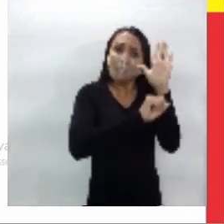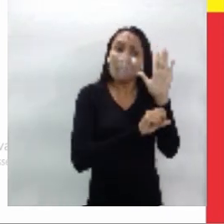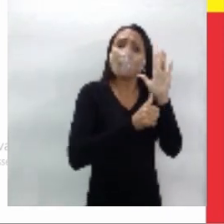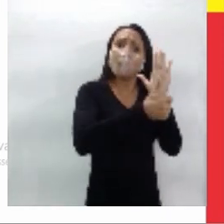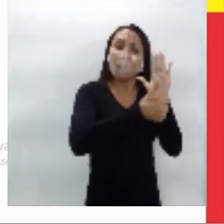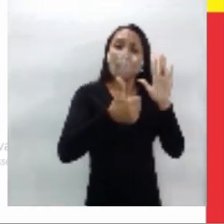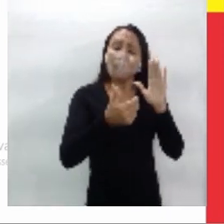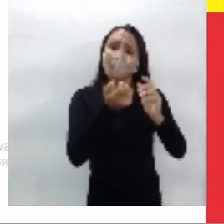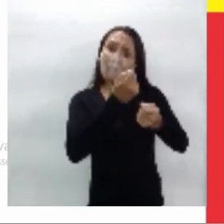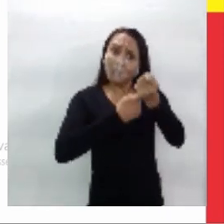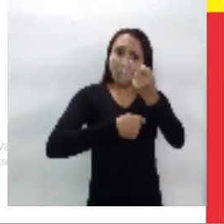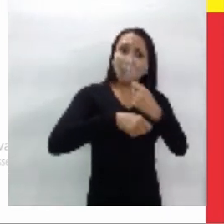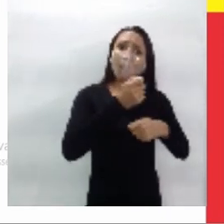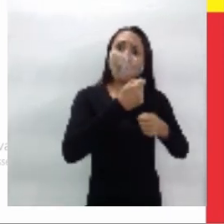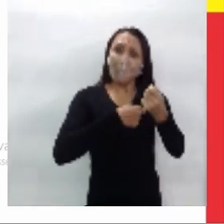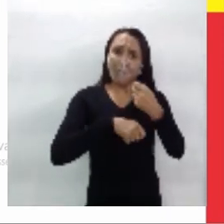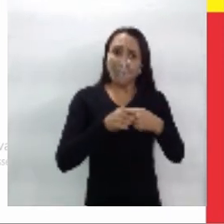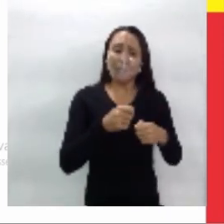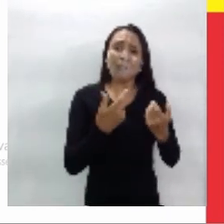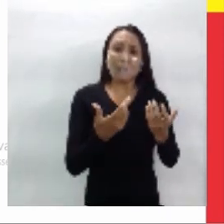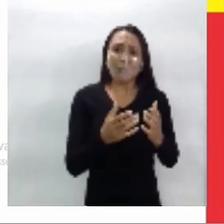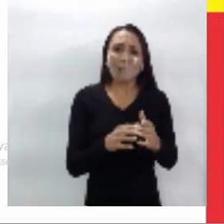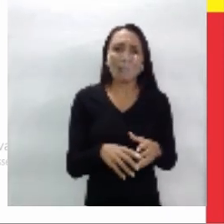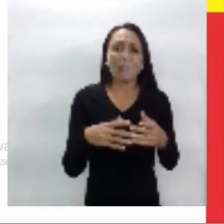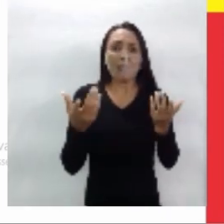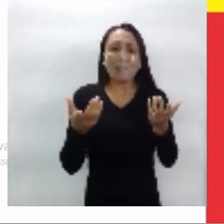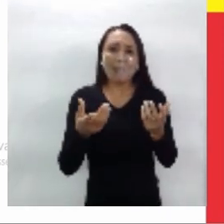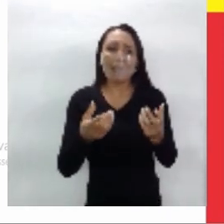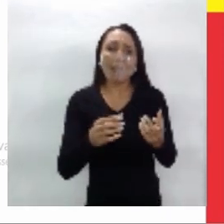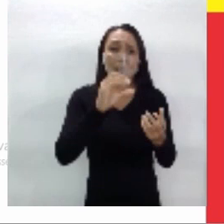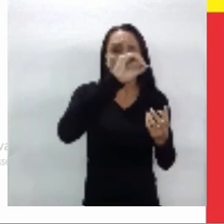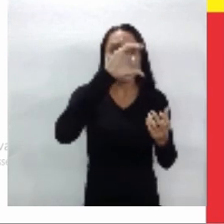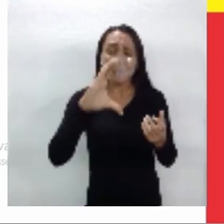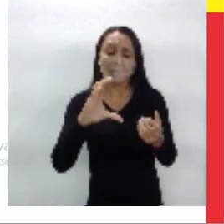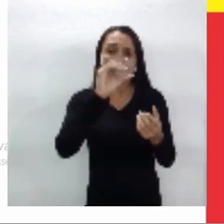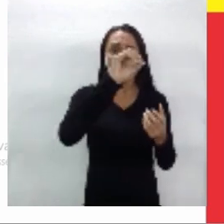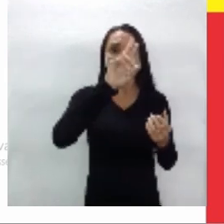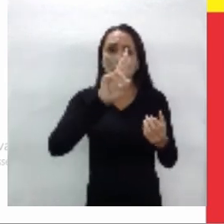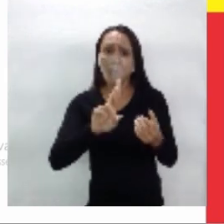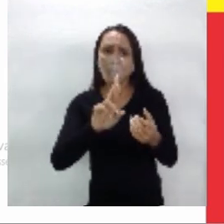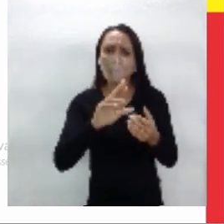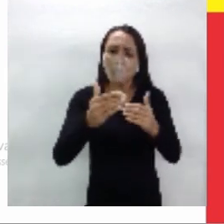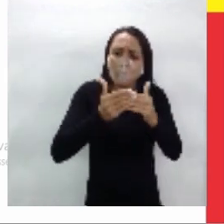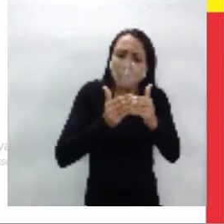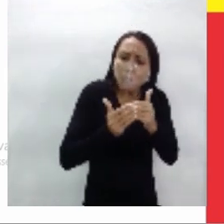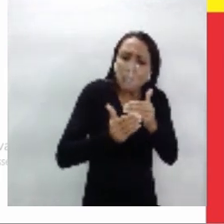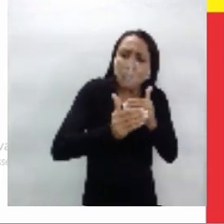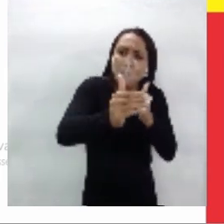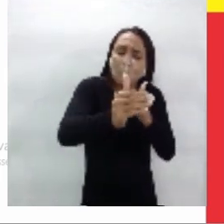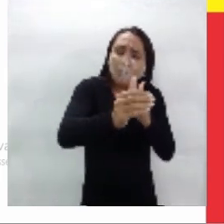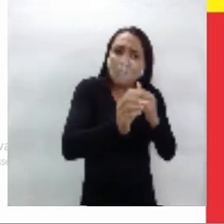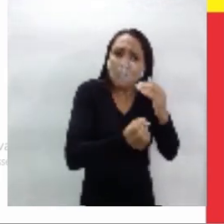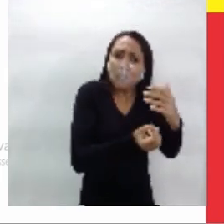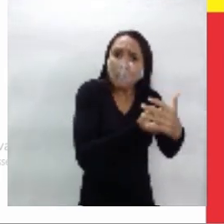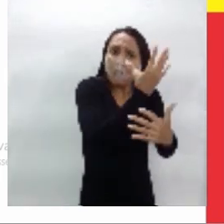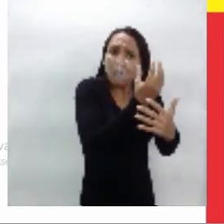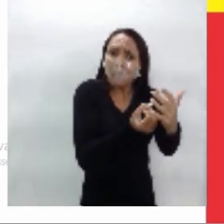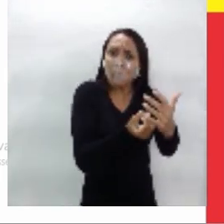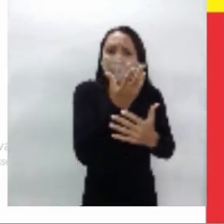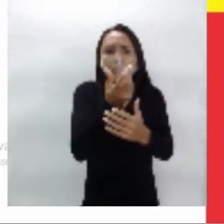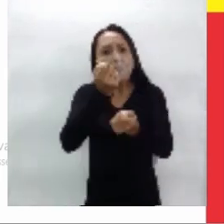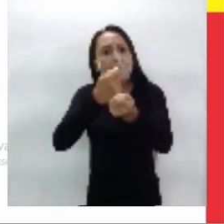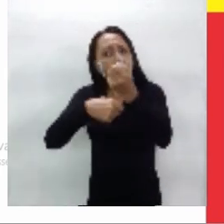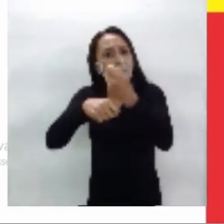século XI, devido ao comércio entre o Ocidente e o Oriente através das cruzadas, então foi quando começou a surgir